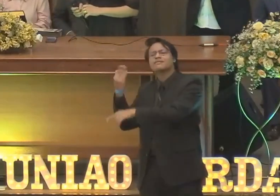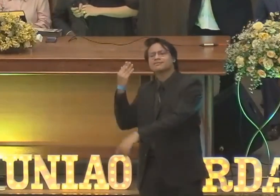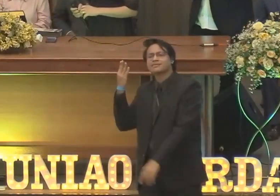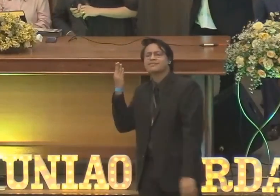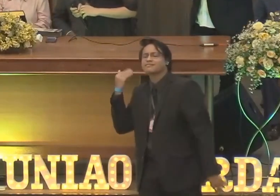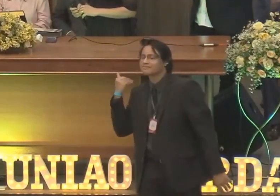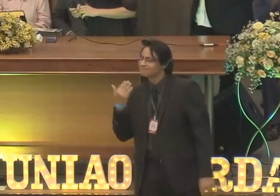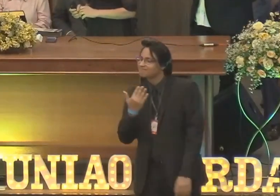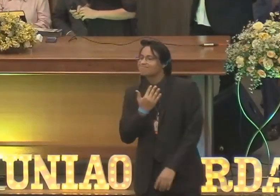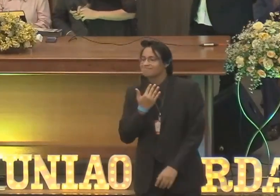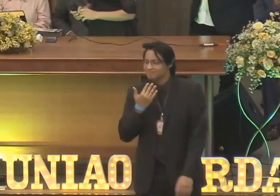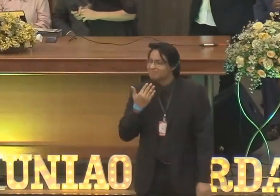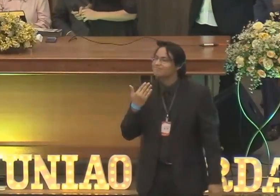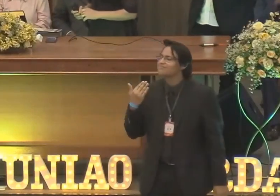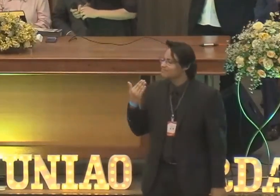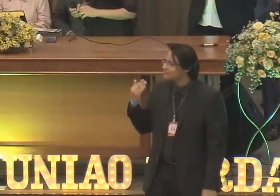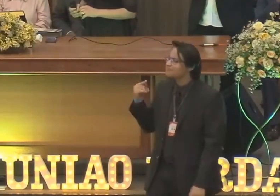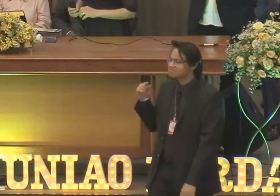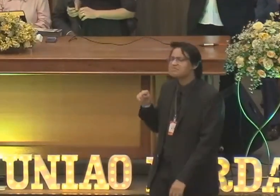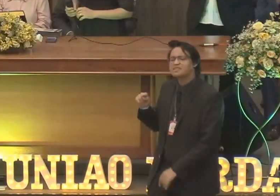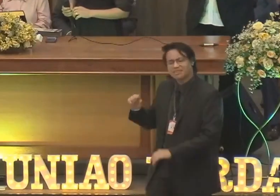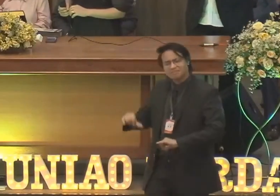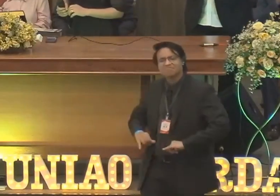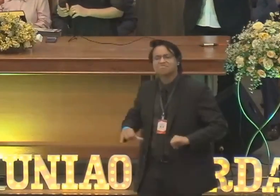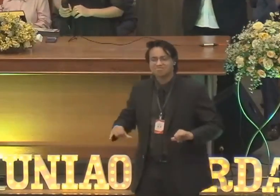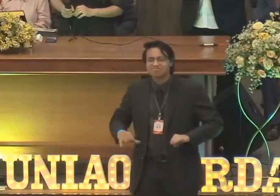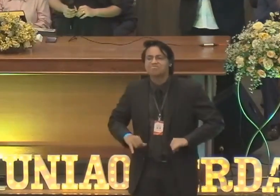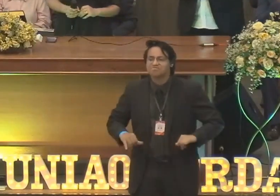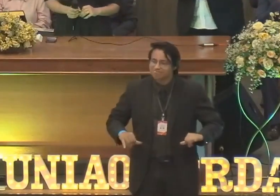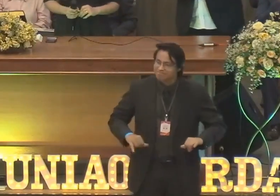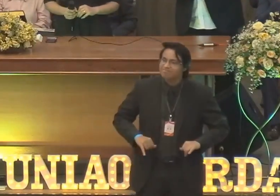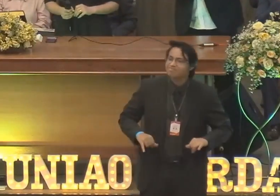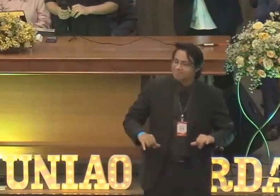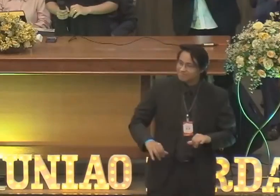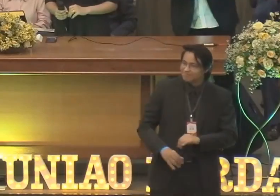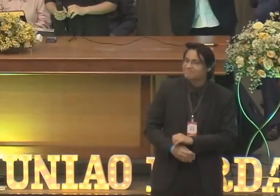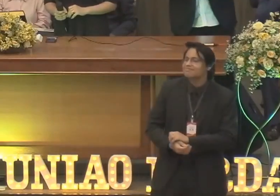dia. Quanto sofrimento,